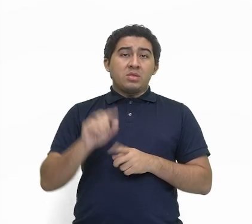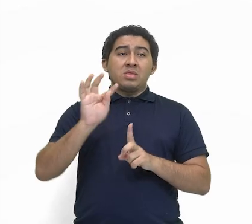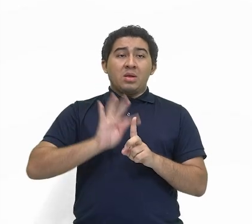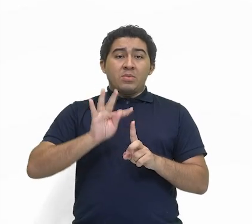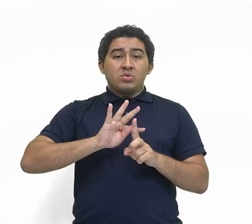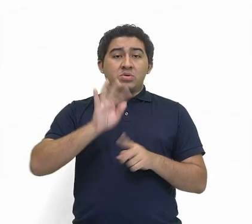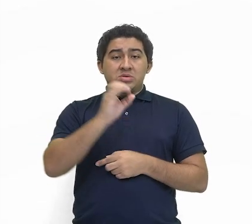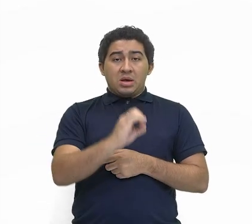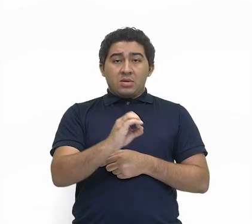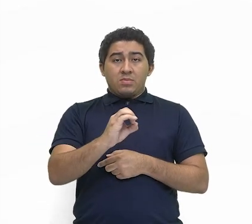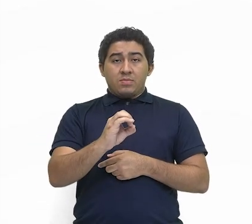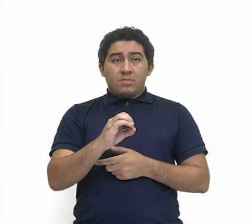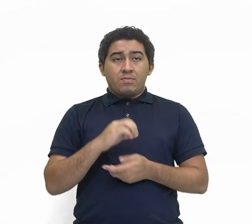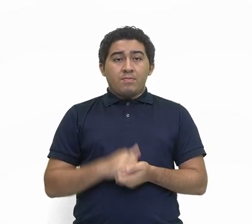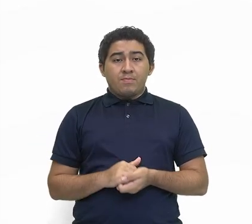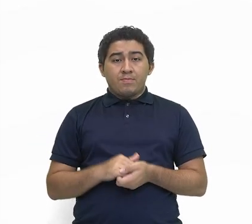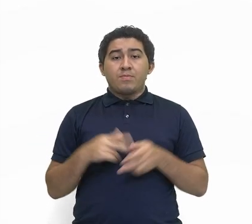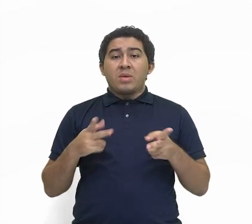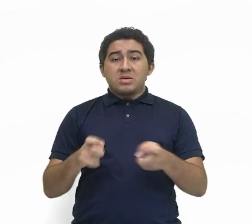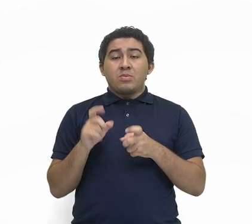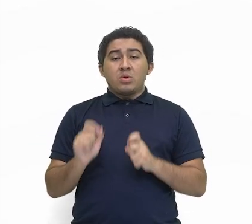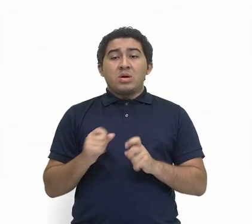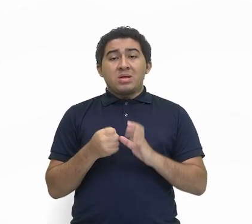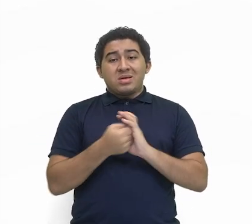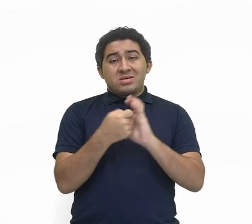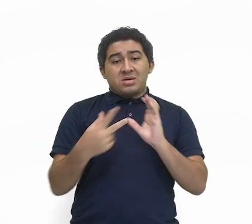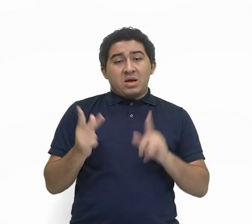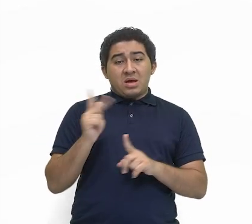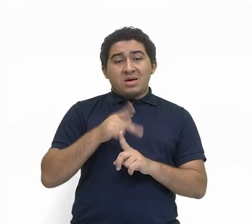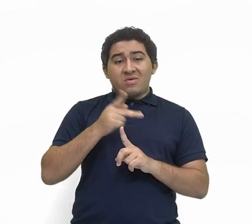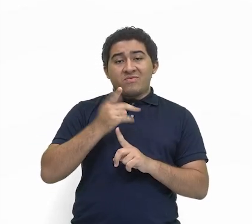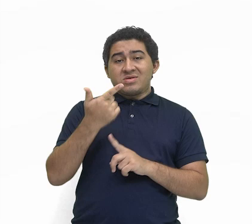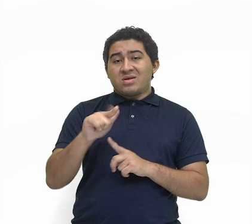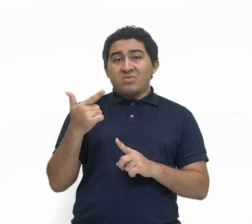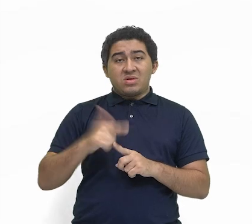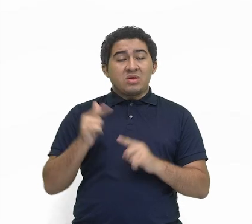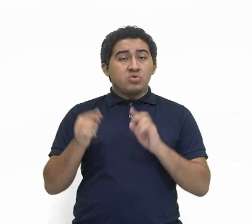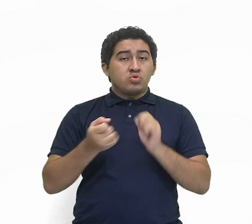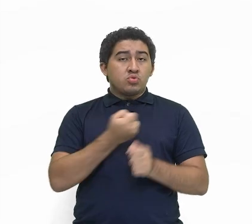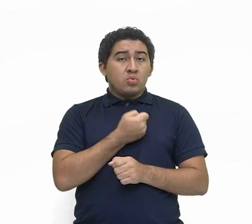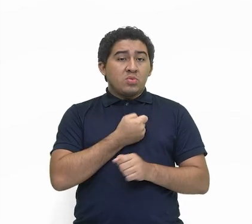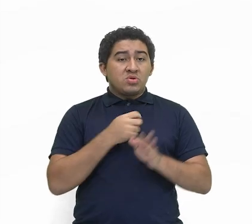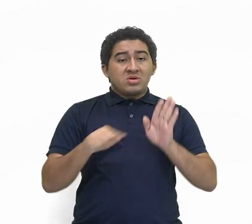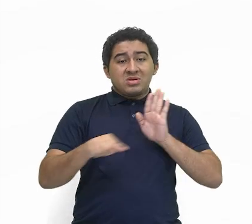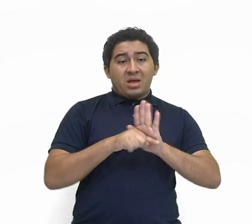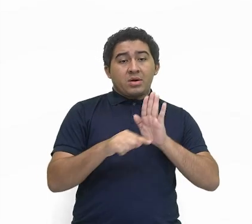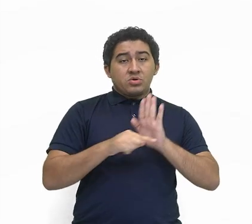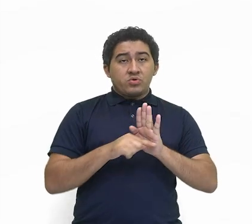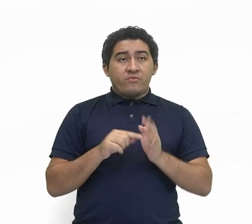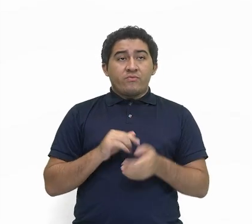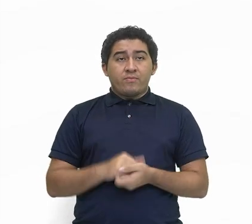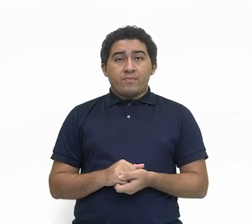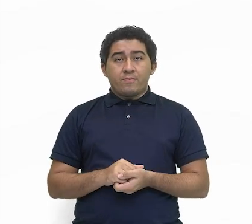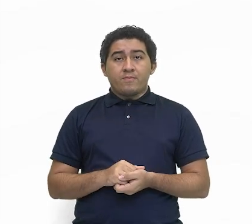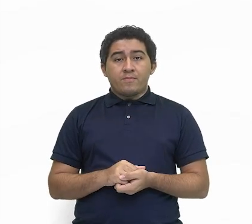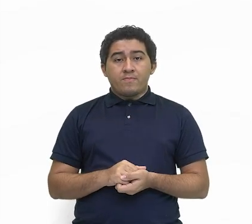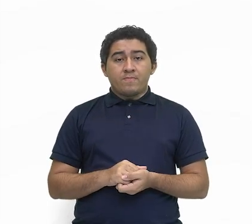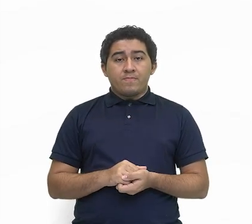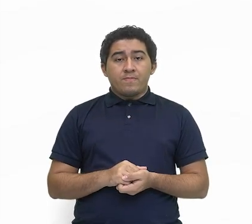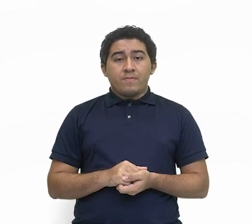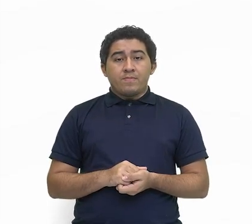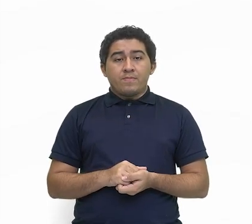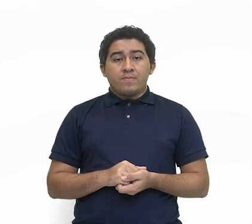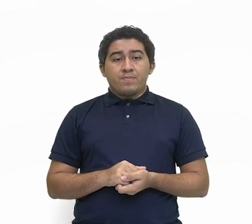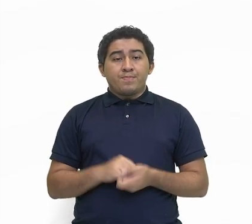temperatura lá é zero. Veja que na escala Kelvin não existem valores negativos, como existe na escala Celsius e na escala